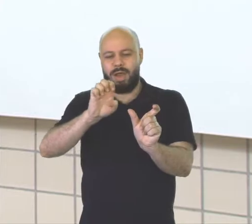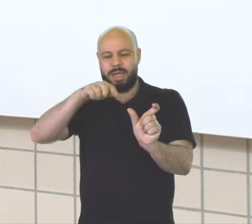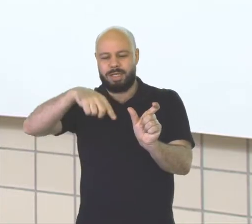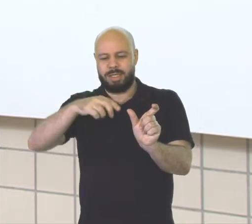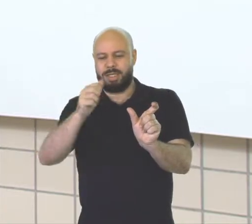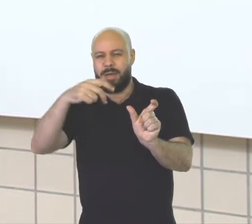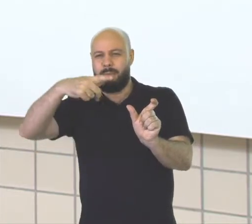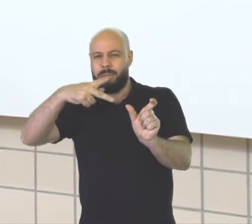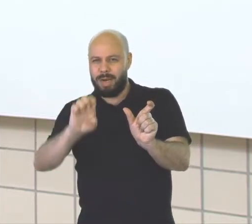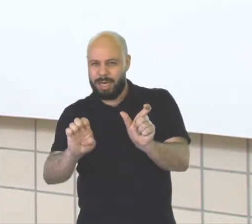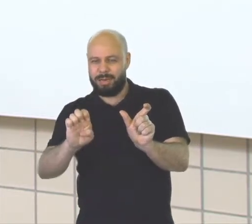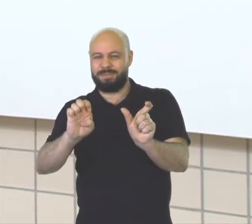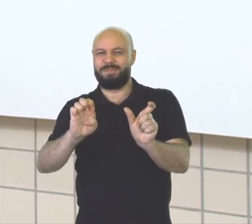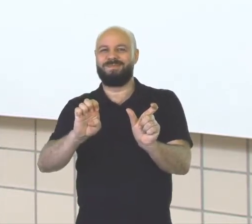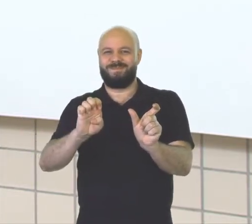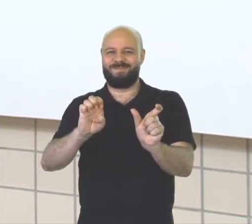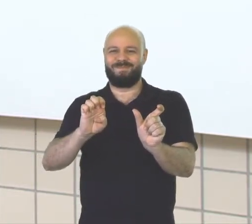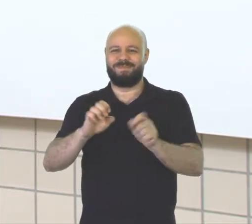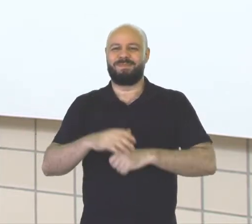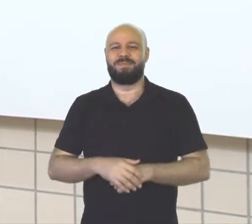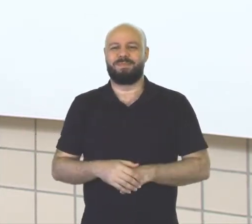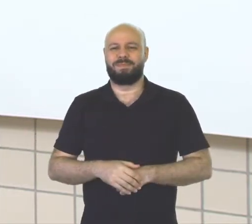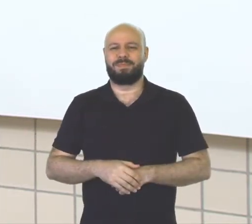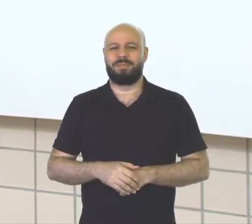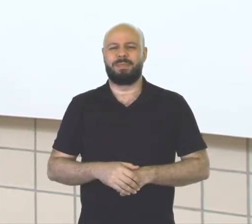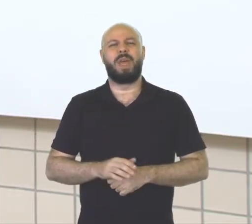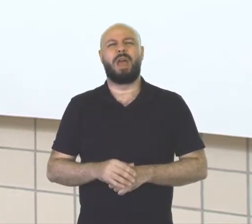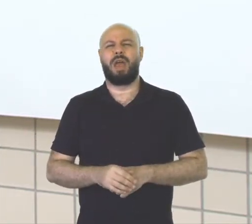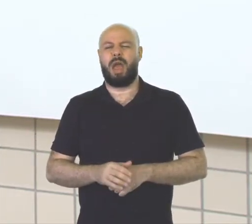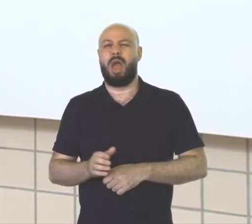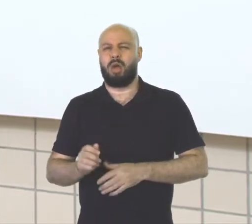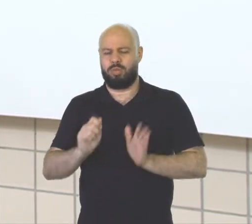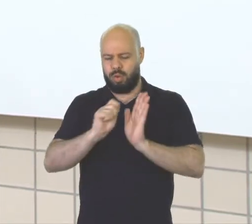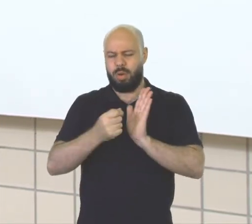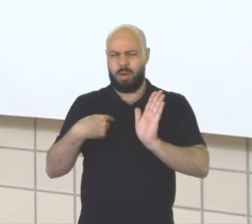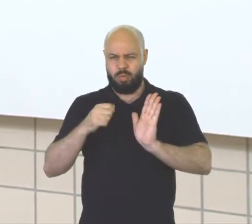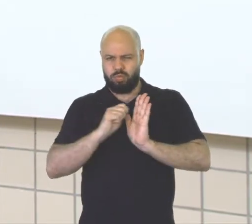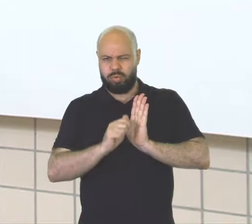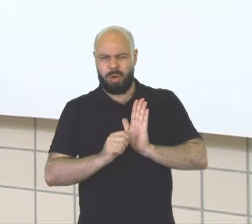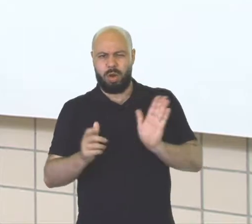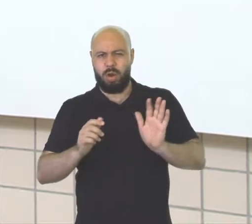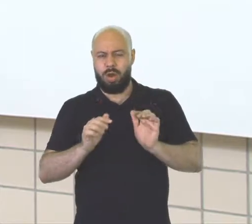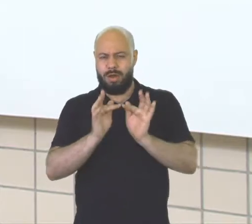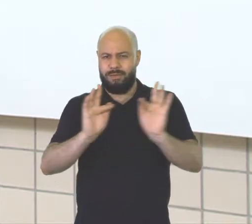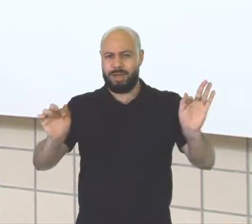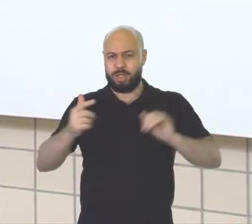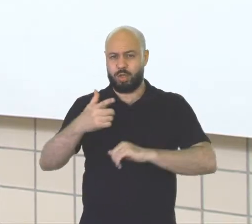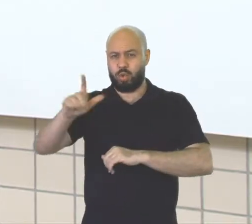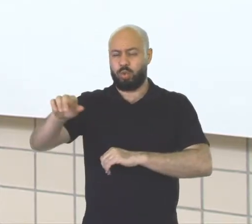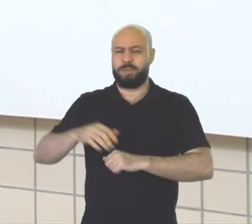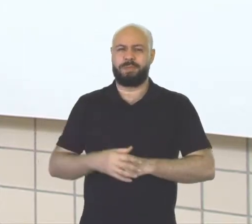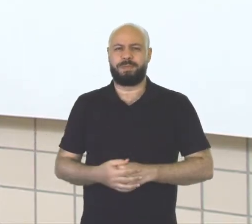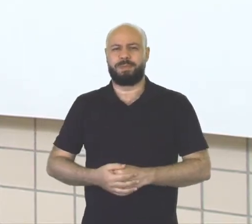pessoal, observem essa outra frase aqui no quadro falando sobre exemplos.